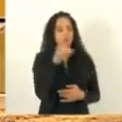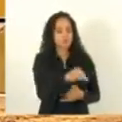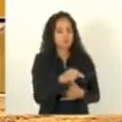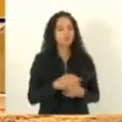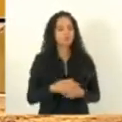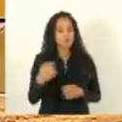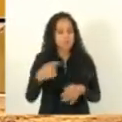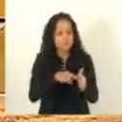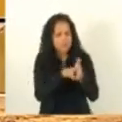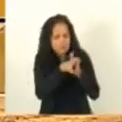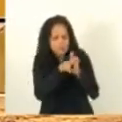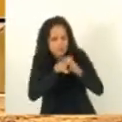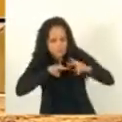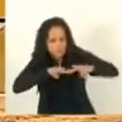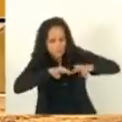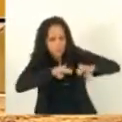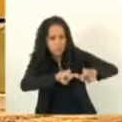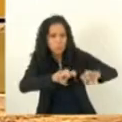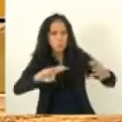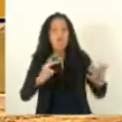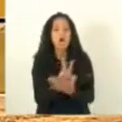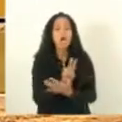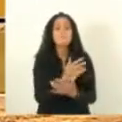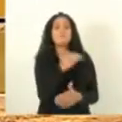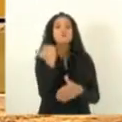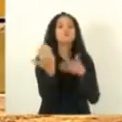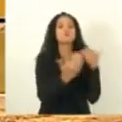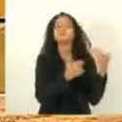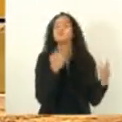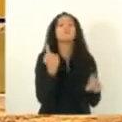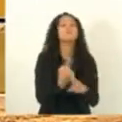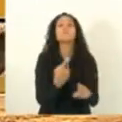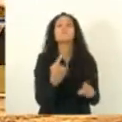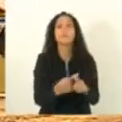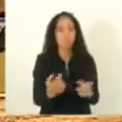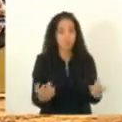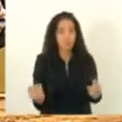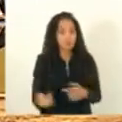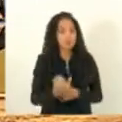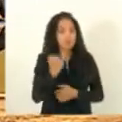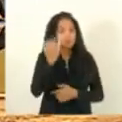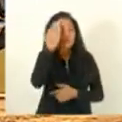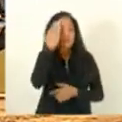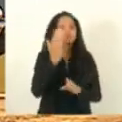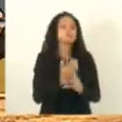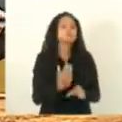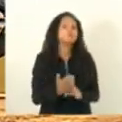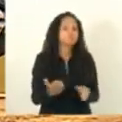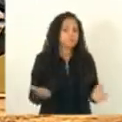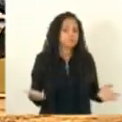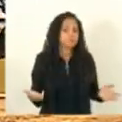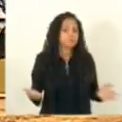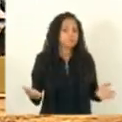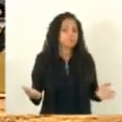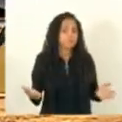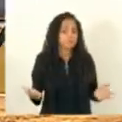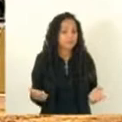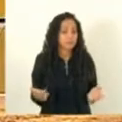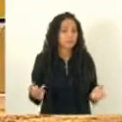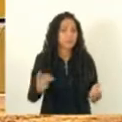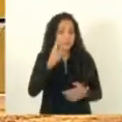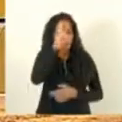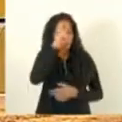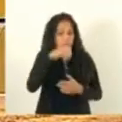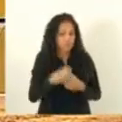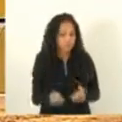sim investigar essas mortes e investigar muito bem, né, porque algo de muito estranho, para